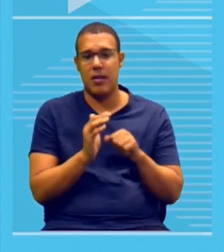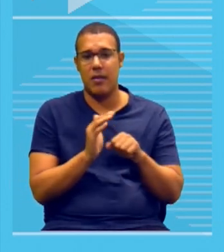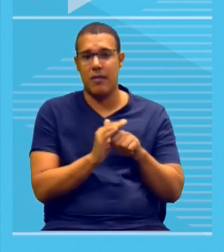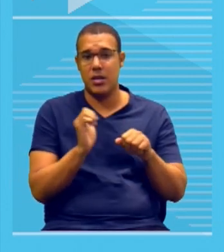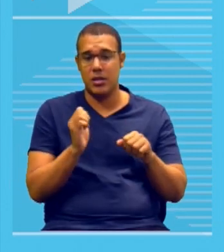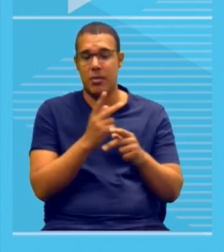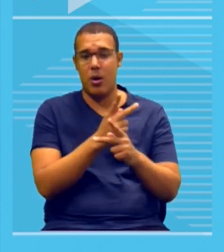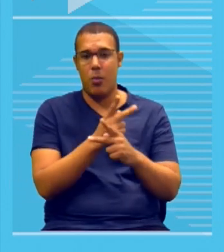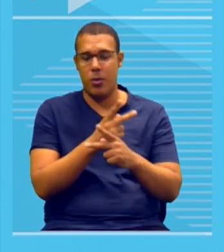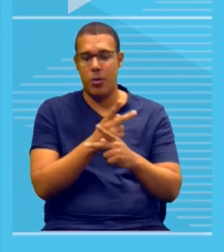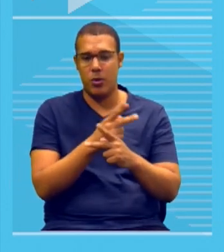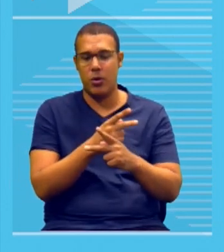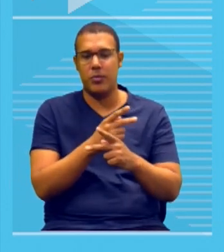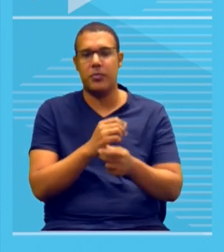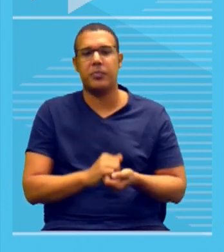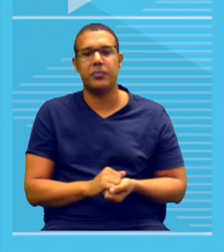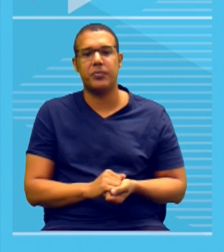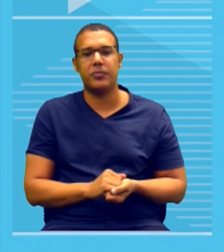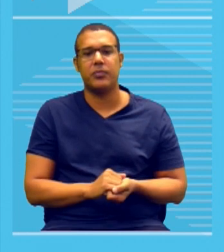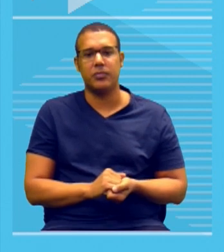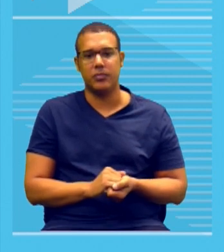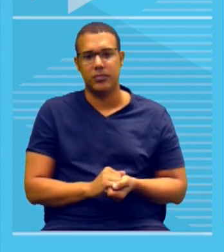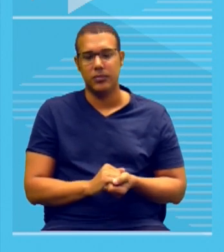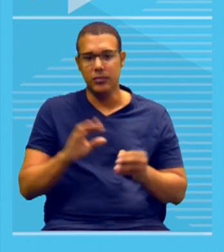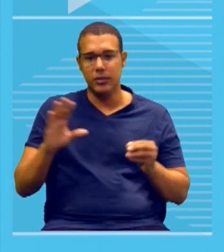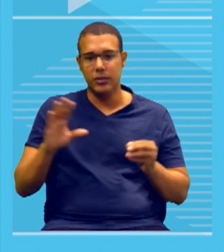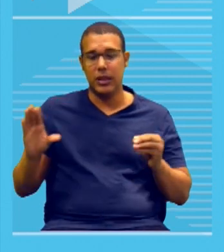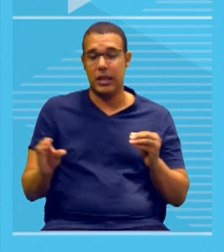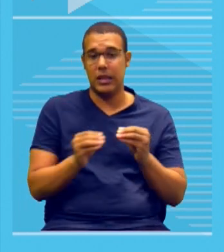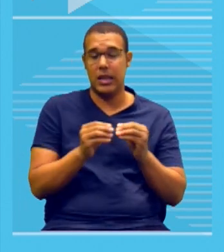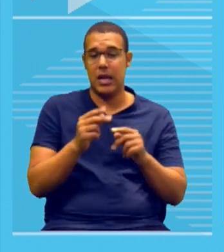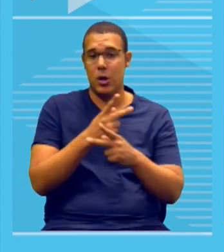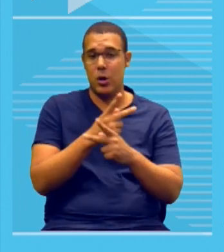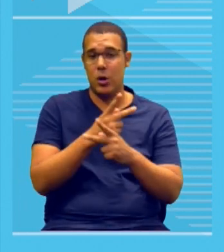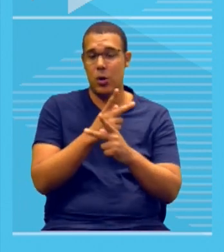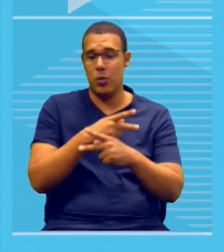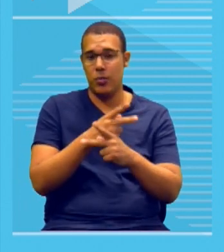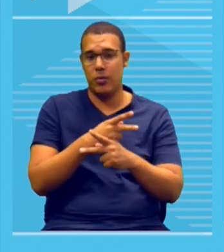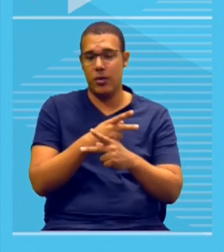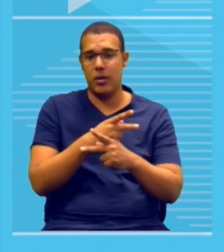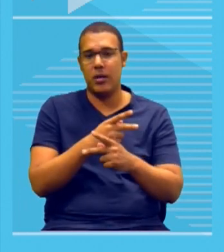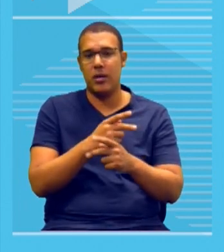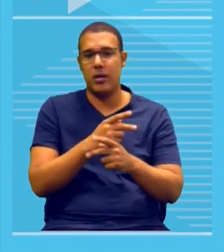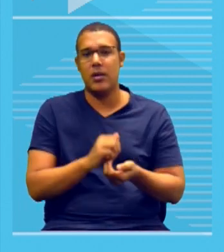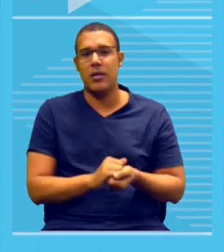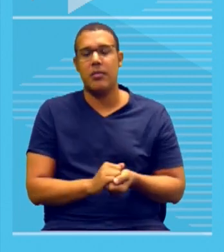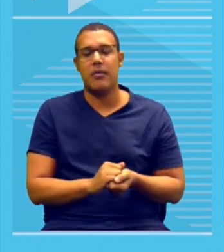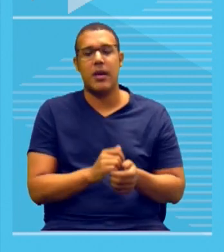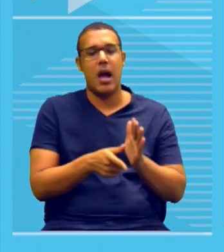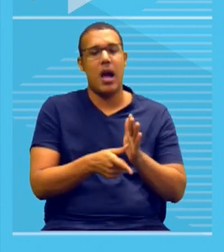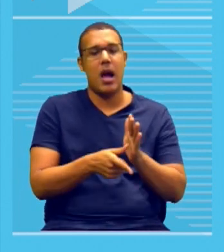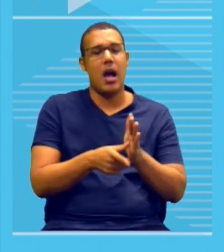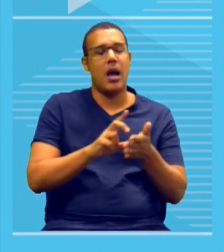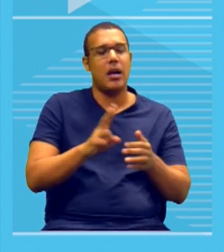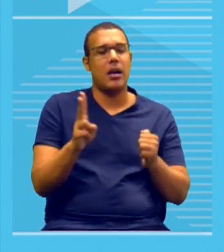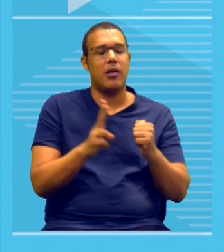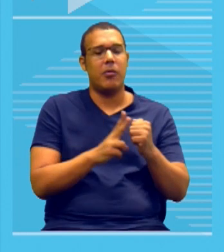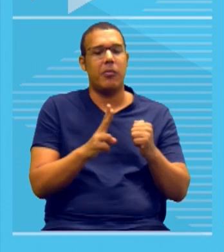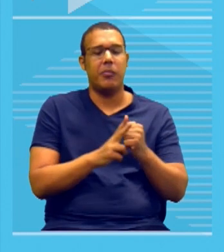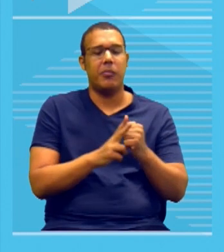o pronome ele vai atrair o pronome oblíquo para ficar antes do